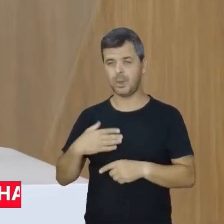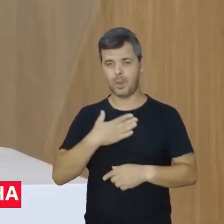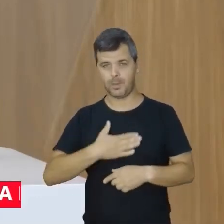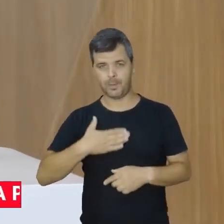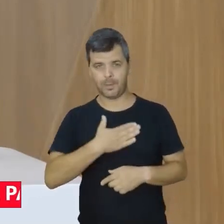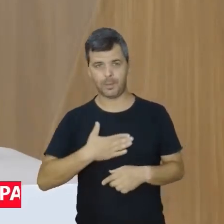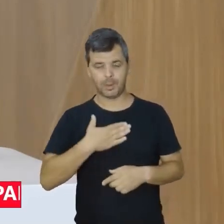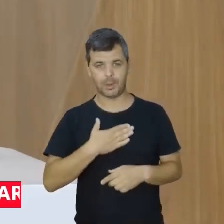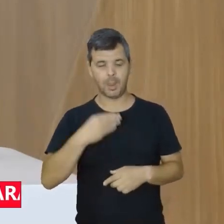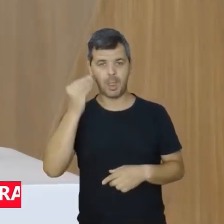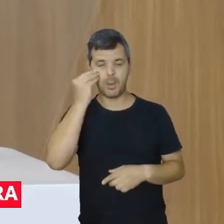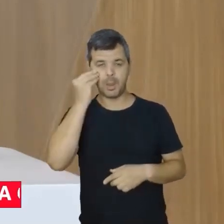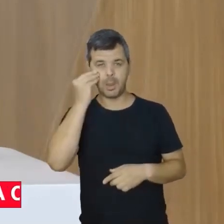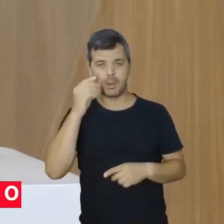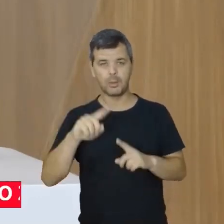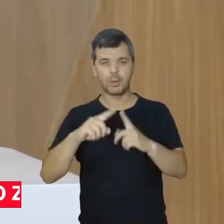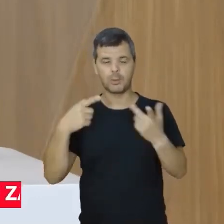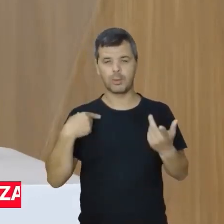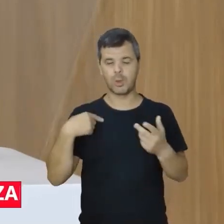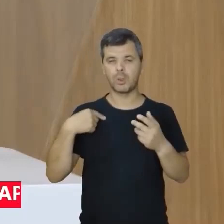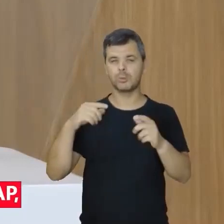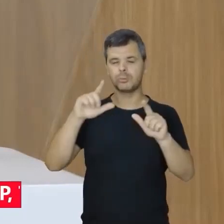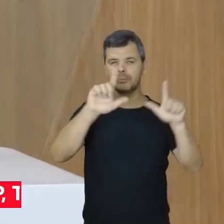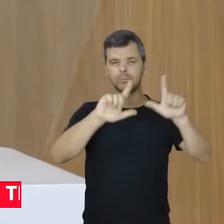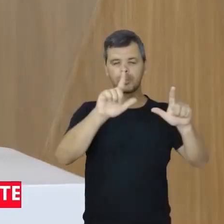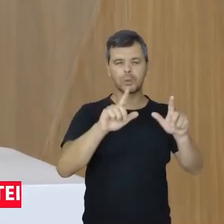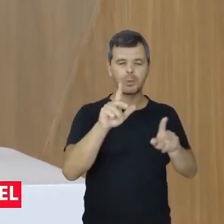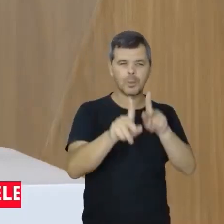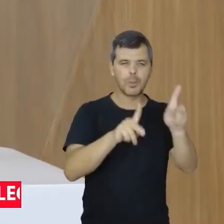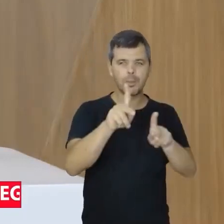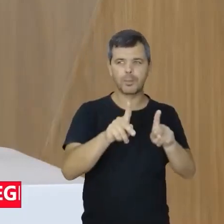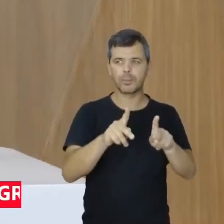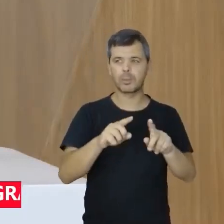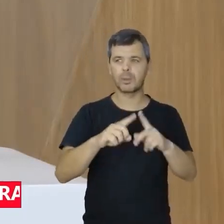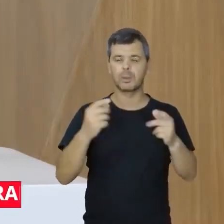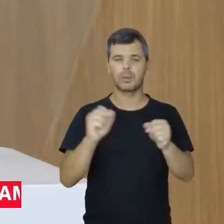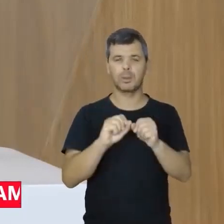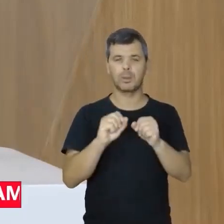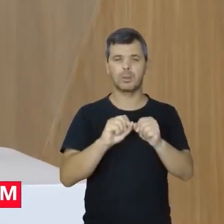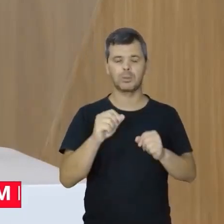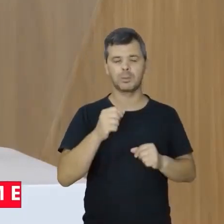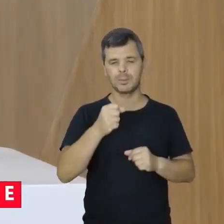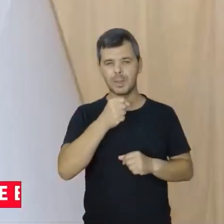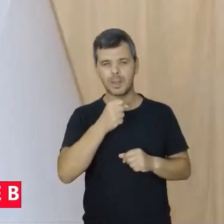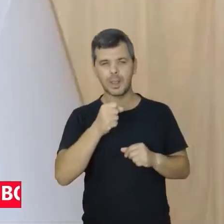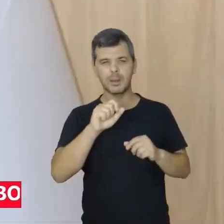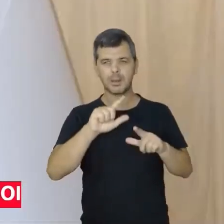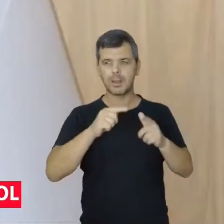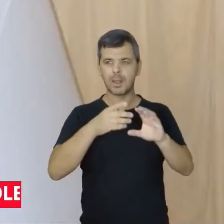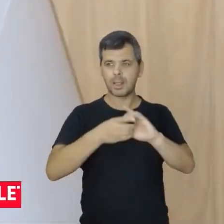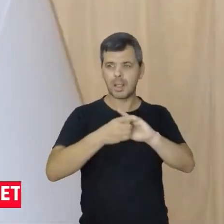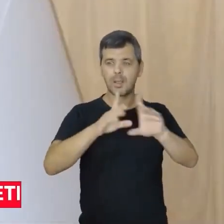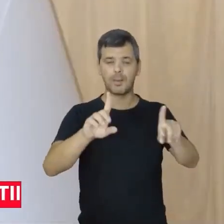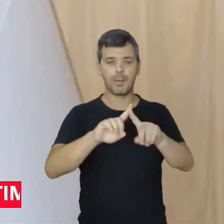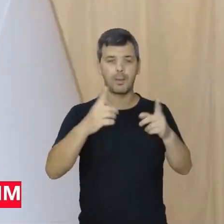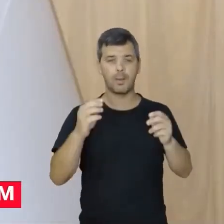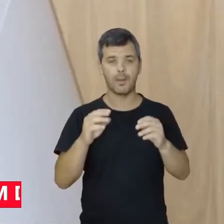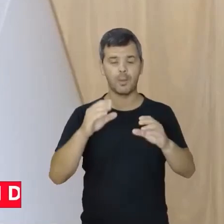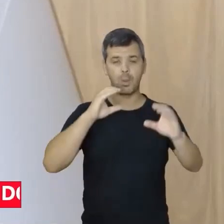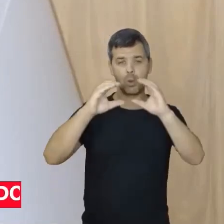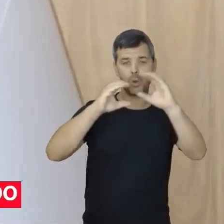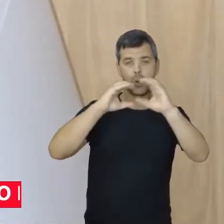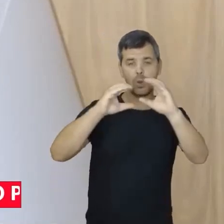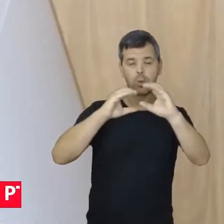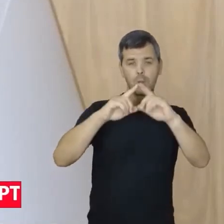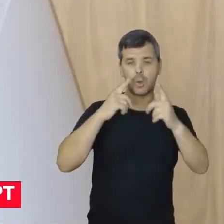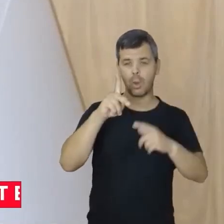com você, estar com os nossos telespectadores, falar nesse canal democrático que faz comunicação